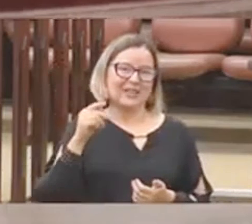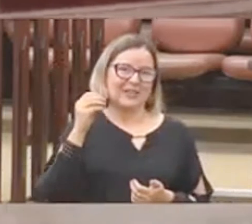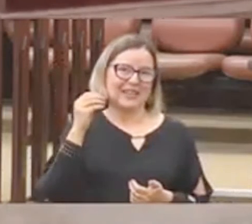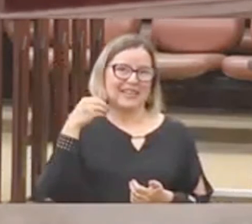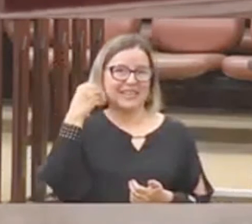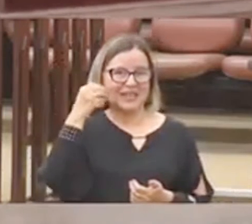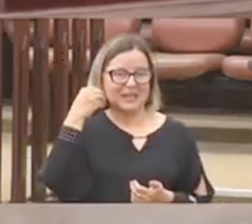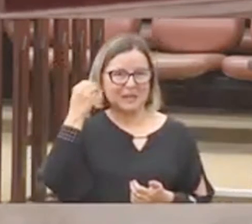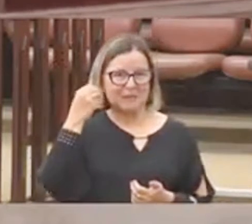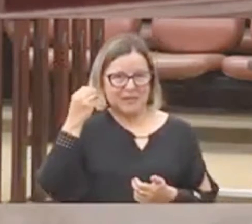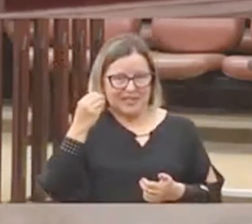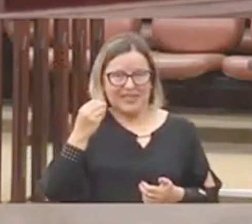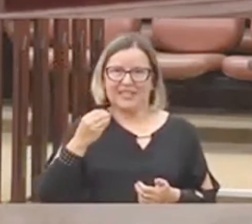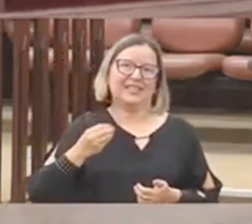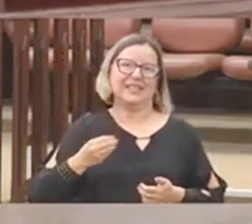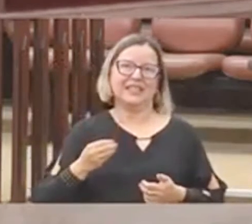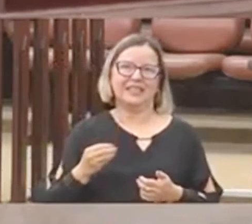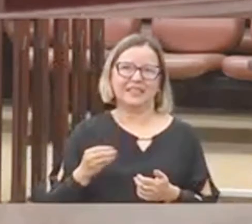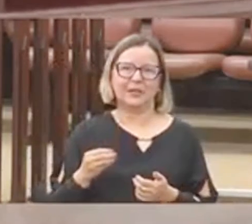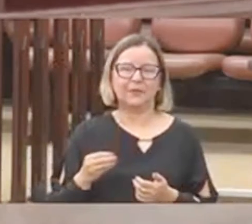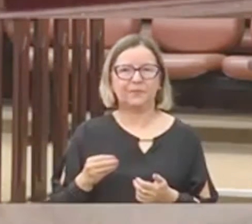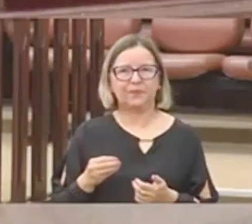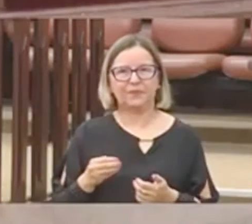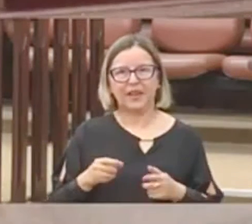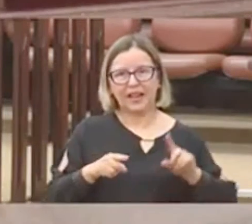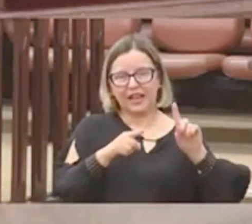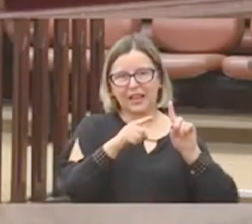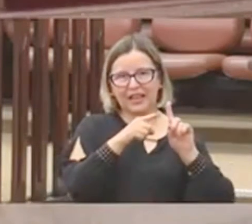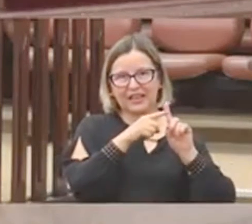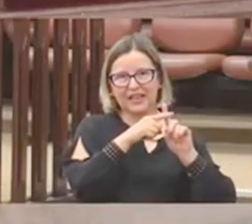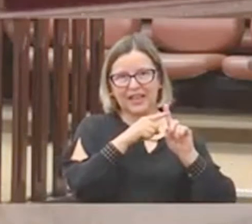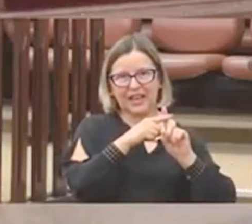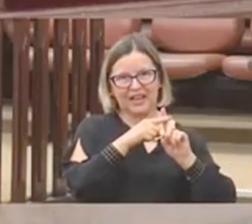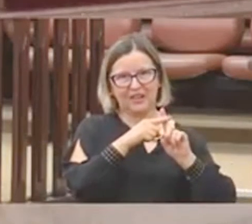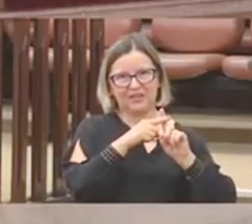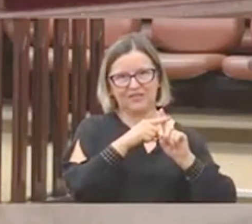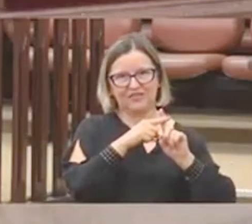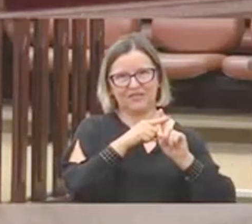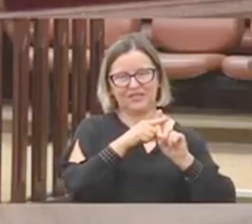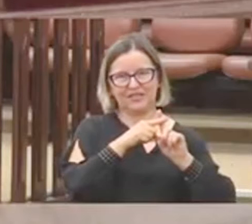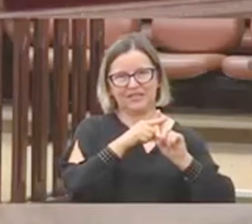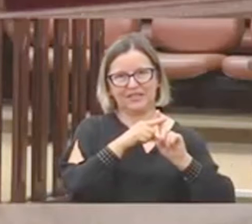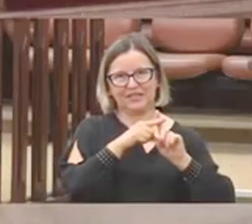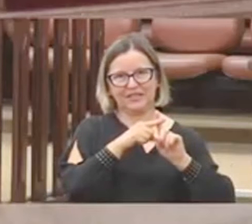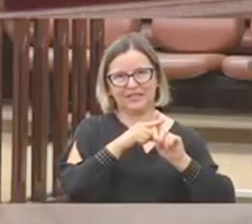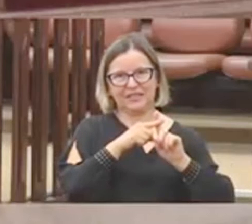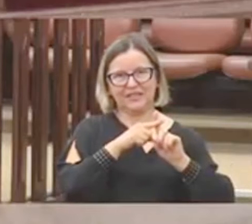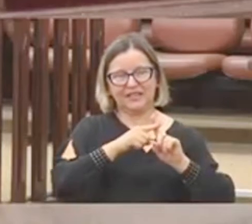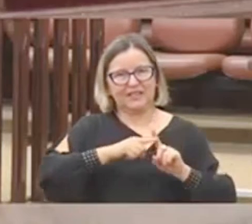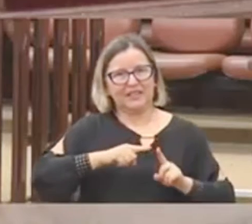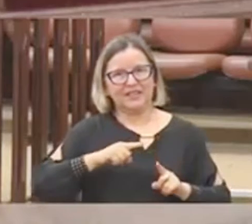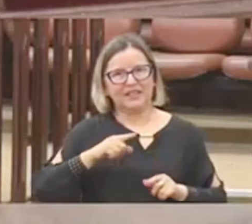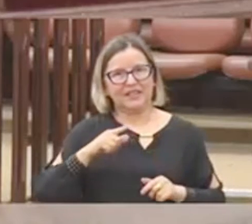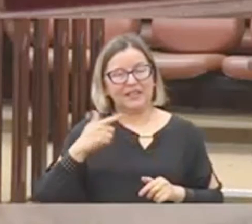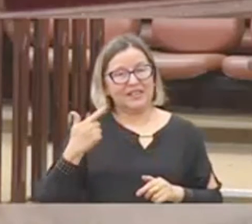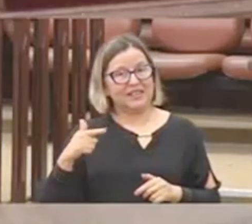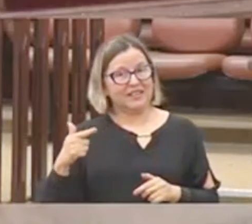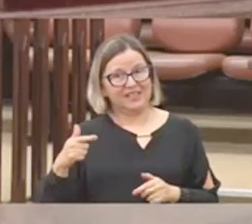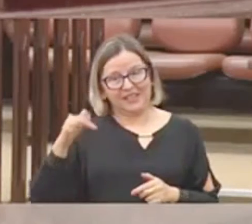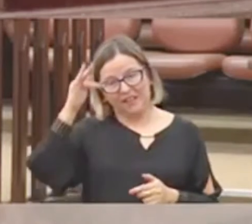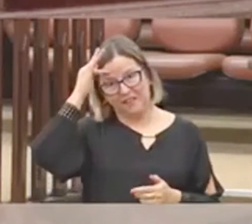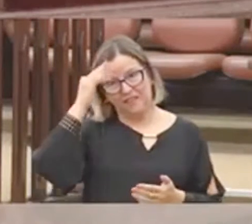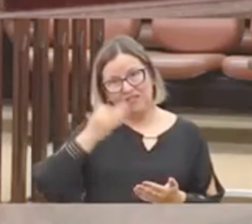é uma experiência humana. E sendo humana, não trará paz nos dias de angústia